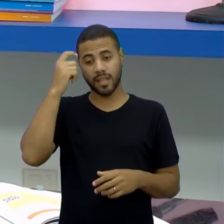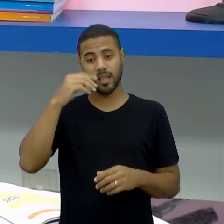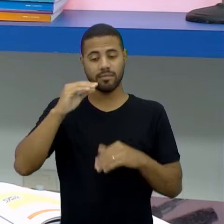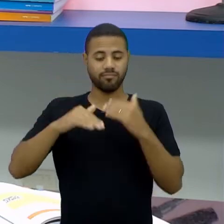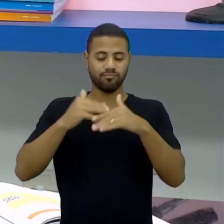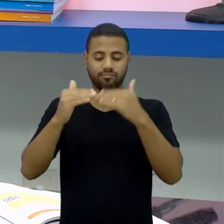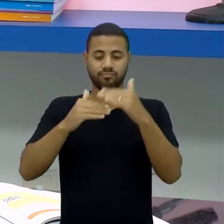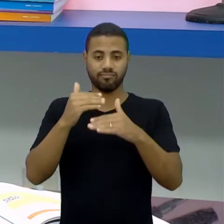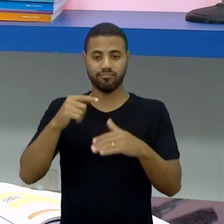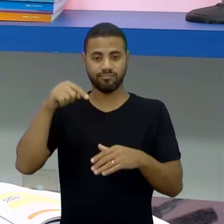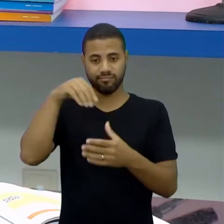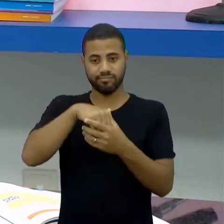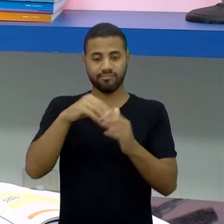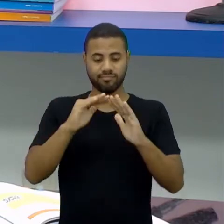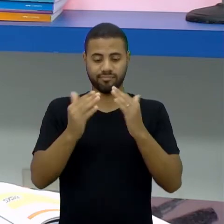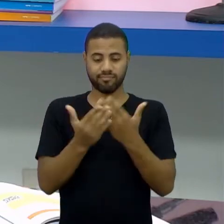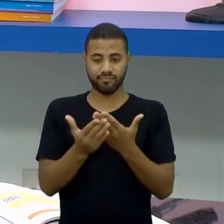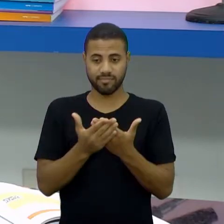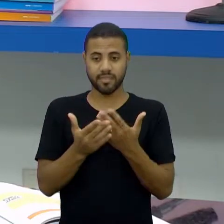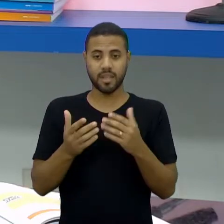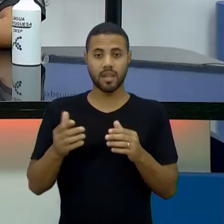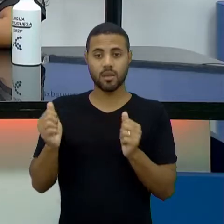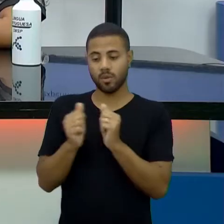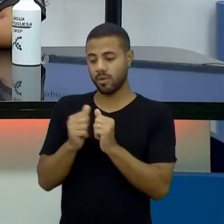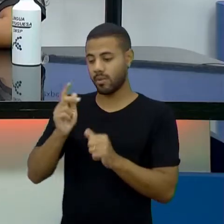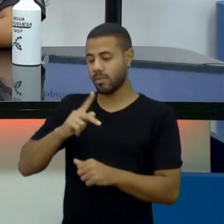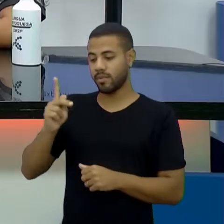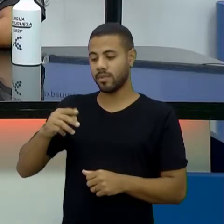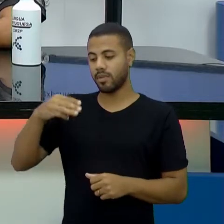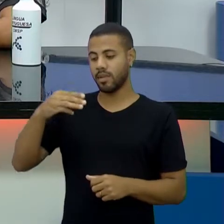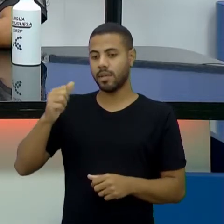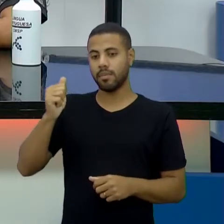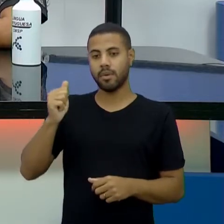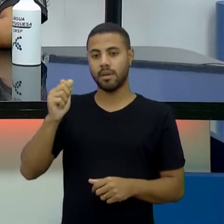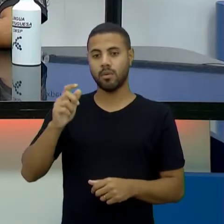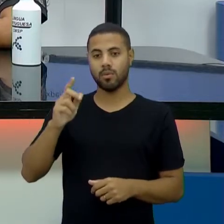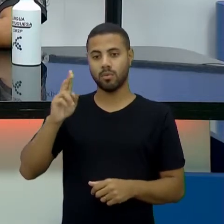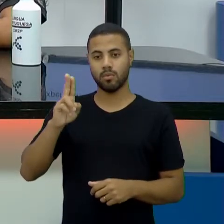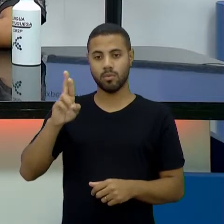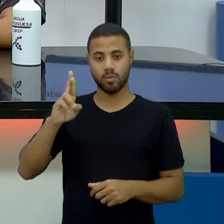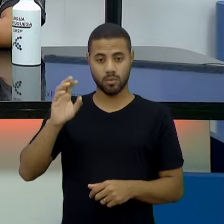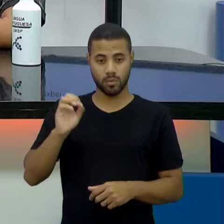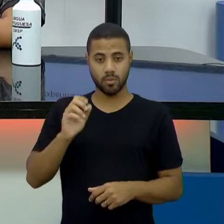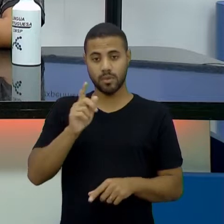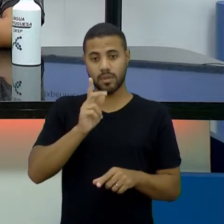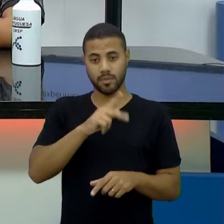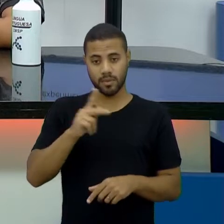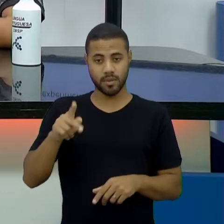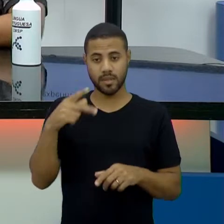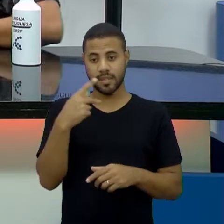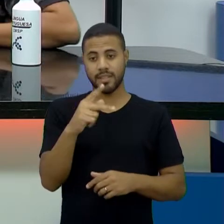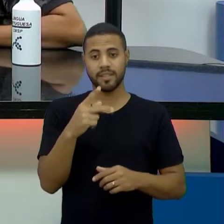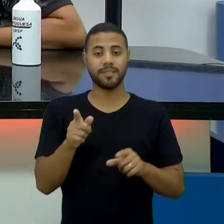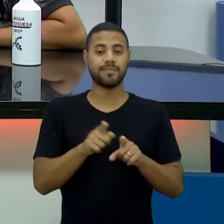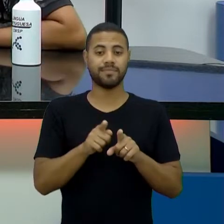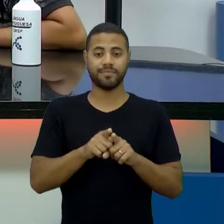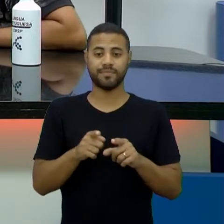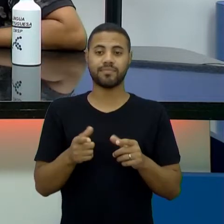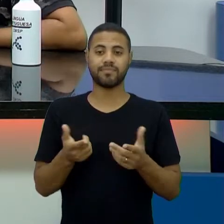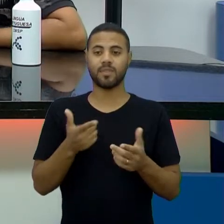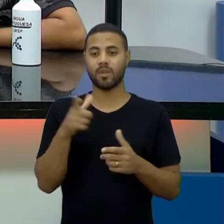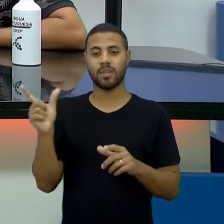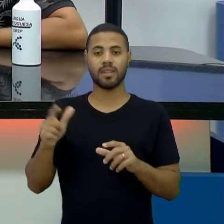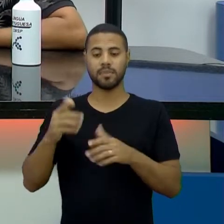escola, eu estou aqui com o professor Mauro, que também é professor de vocês, aí com outro componente, mas